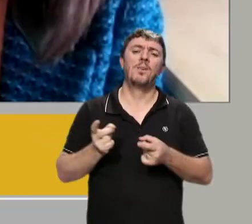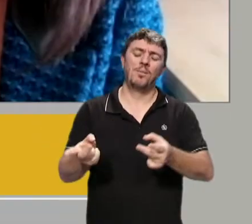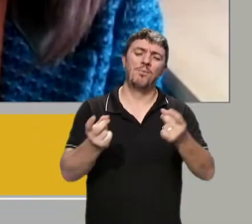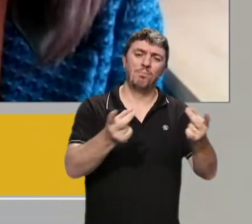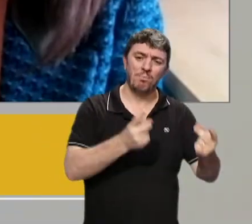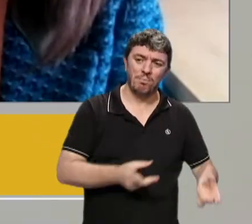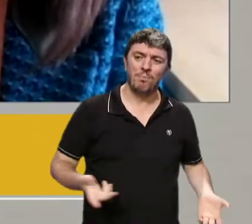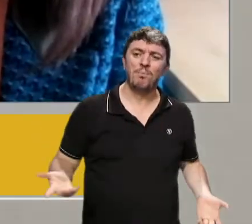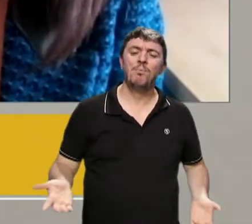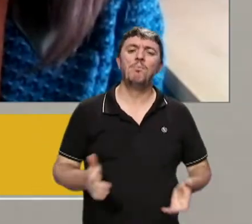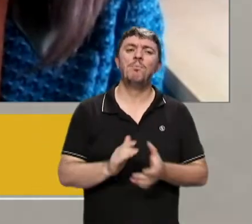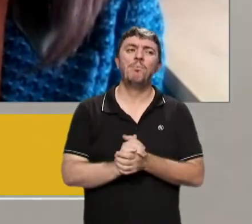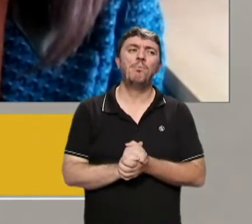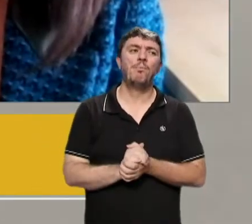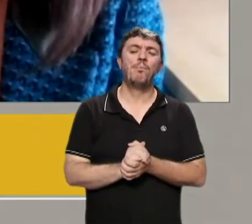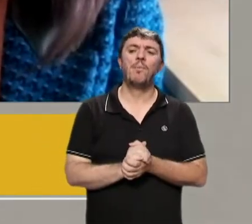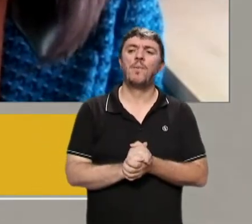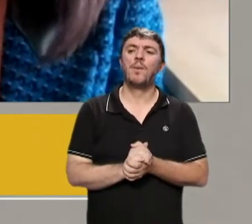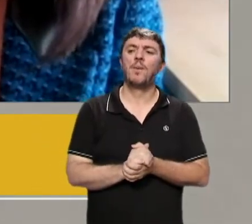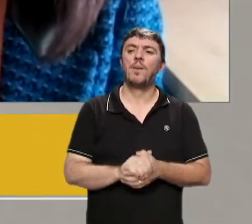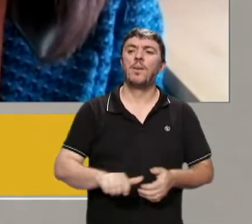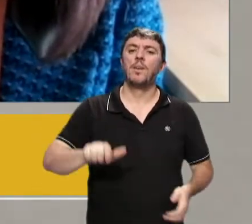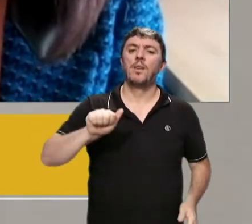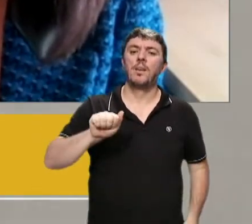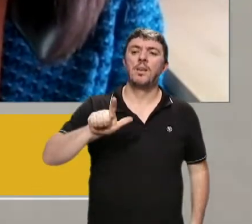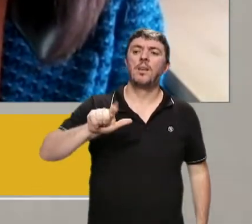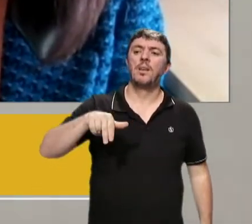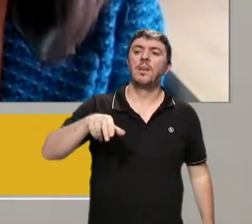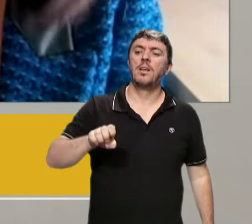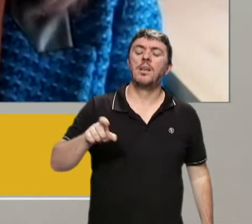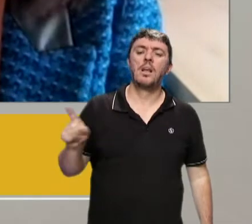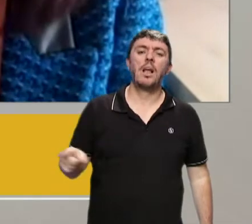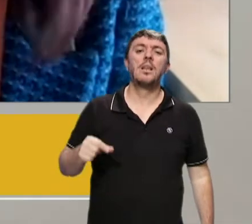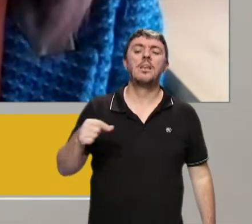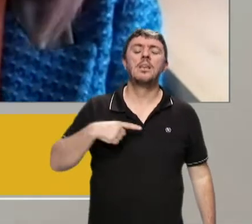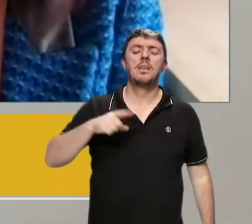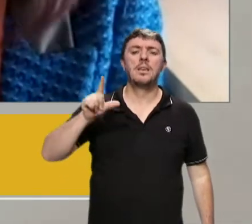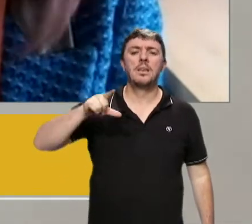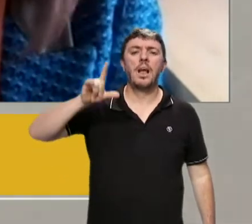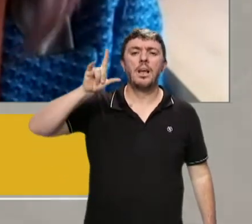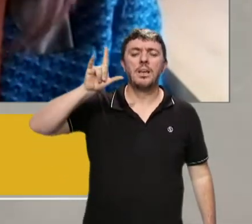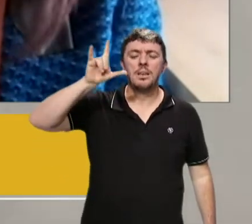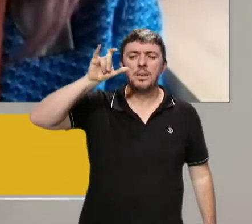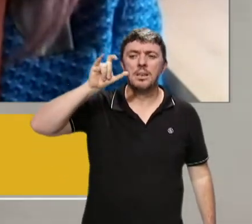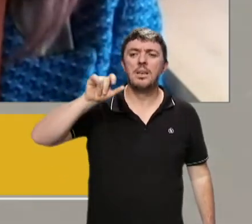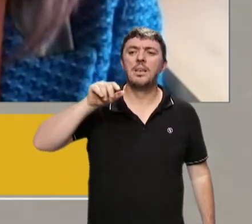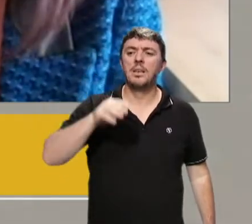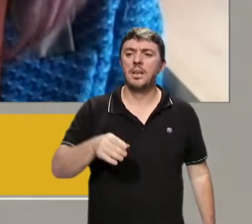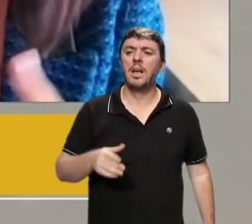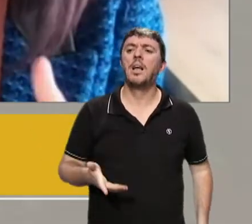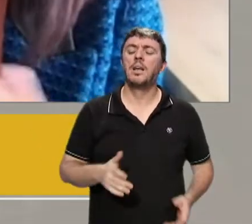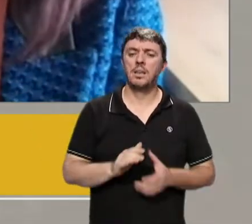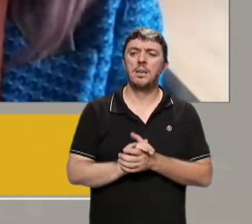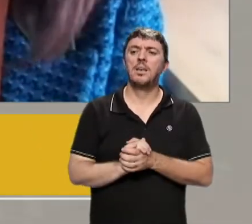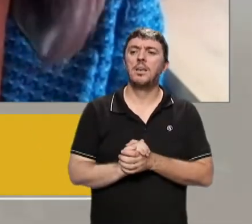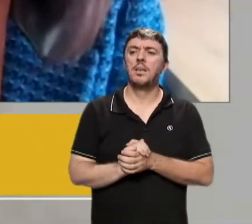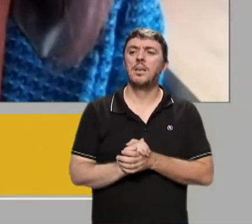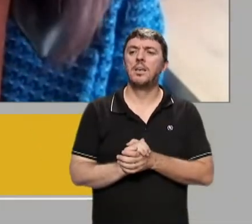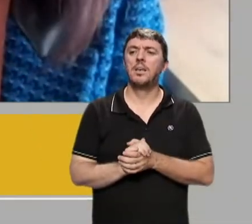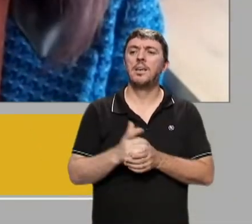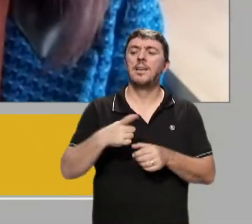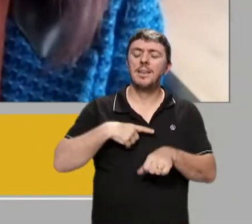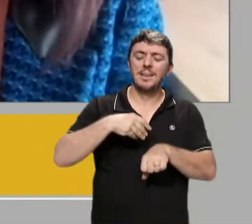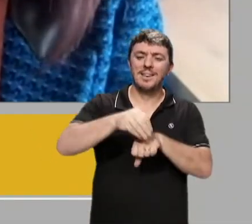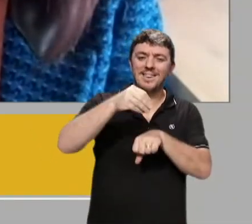Com certeza. Aline, o seu Instagram é Aline Bach underline, é isso? Isso mesmo. E eu dou bastante dicas